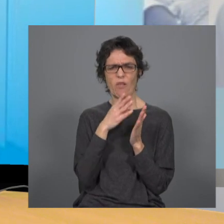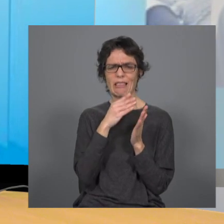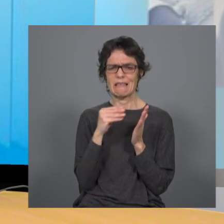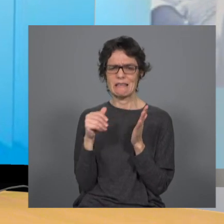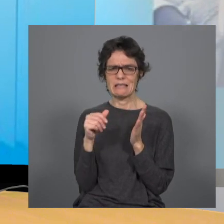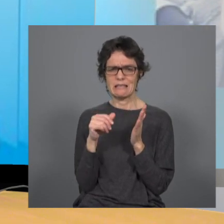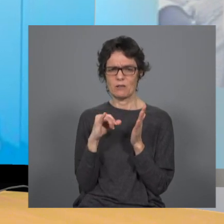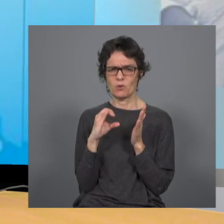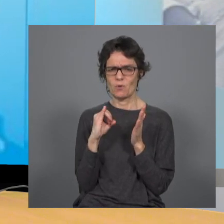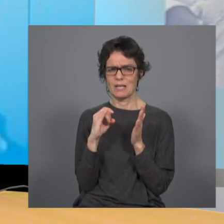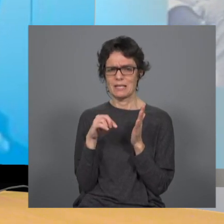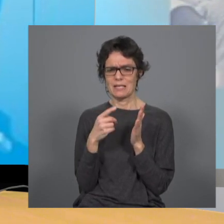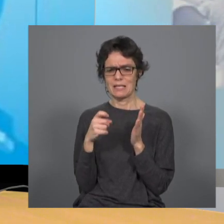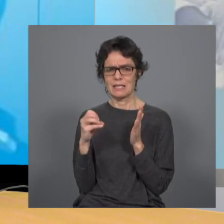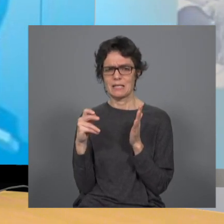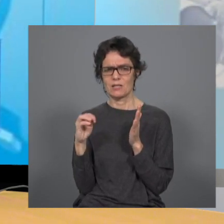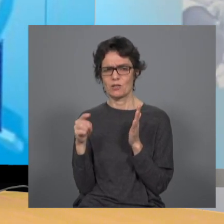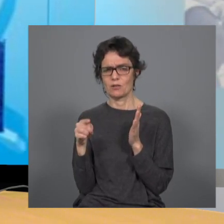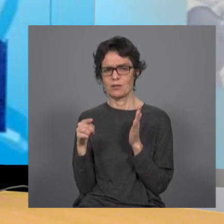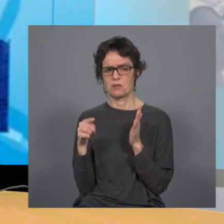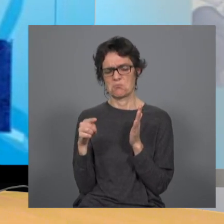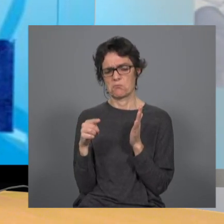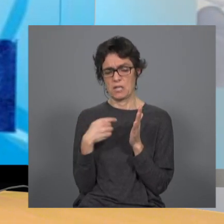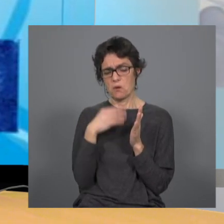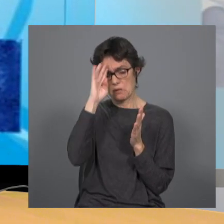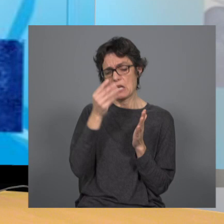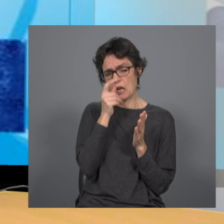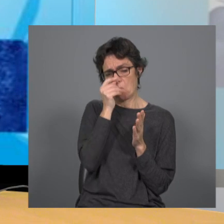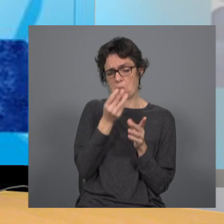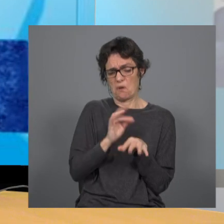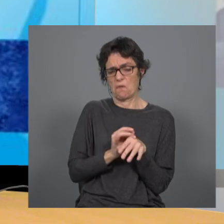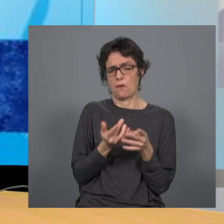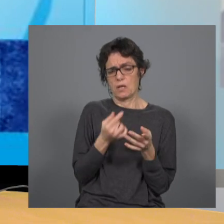ano atrás perdi o emprego, o meu negócio foi por água abaixo,